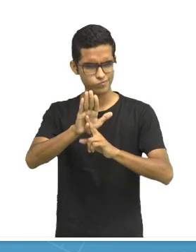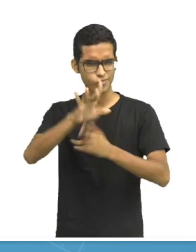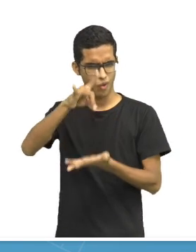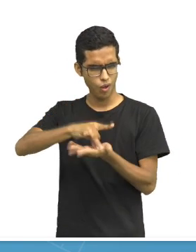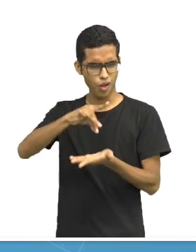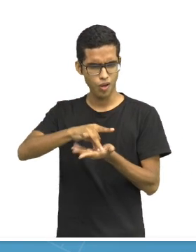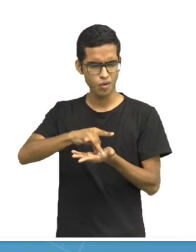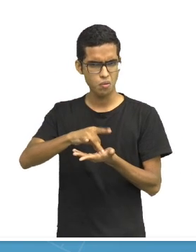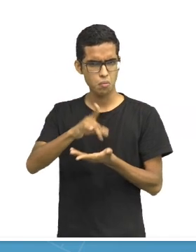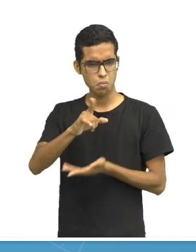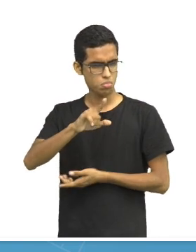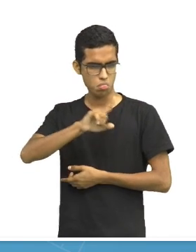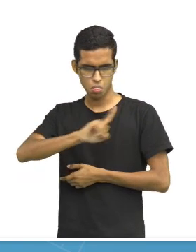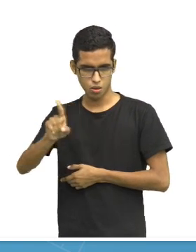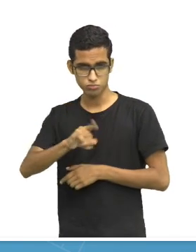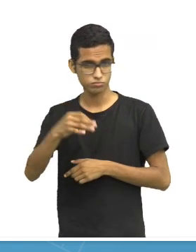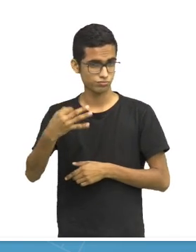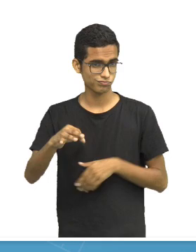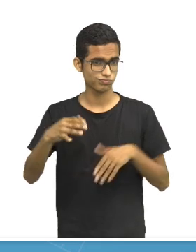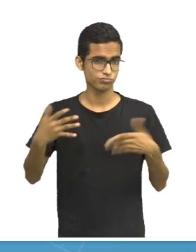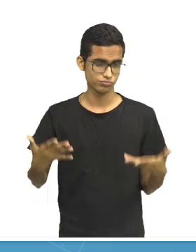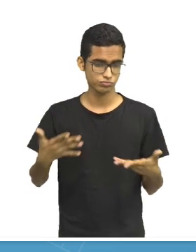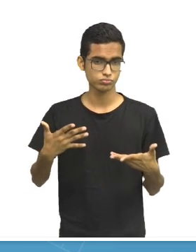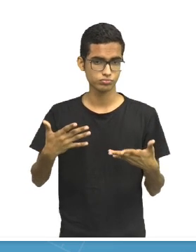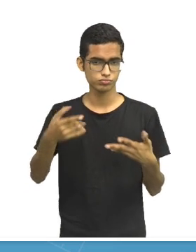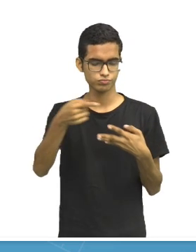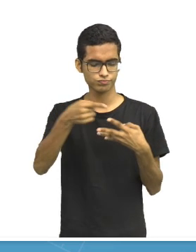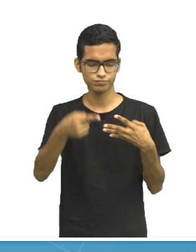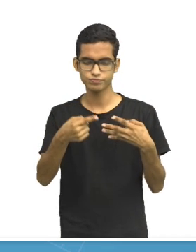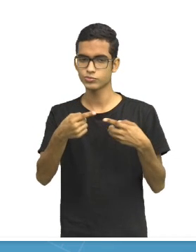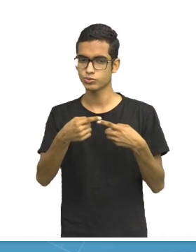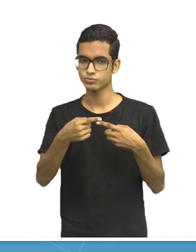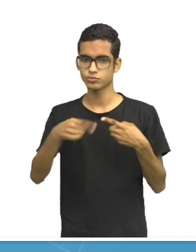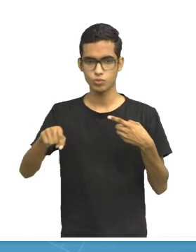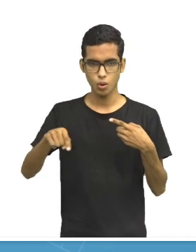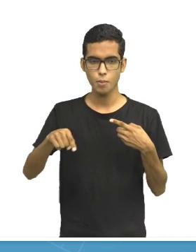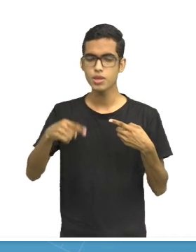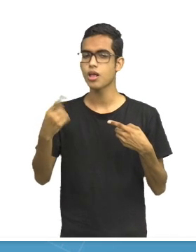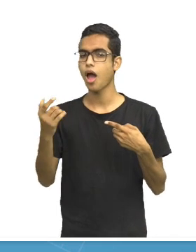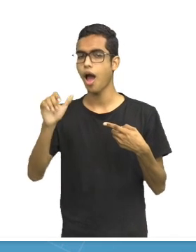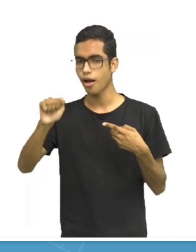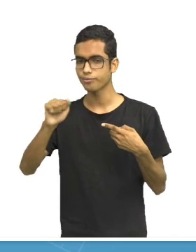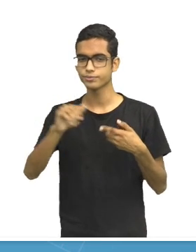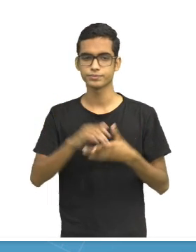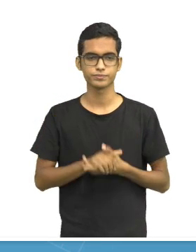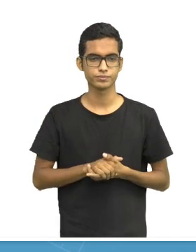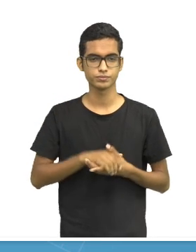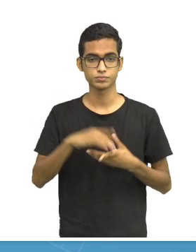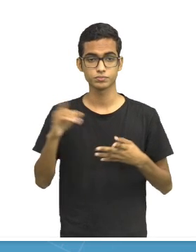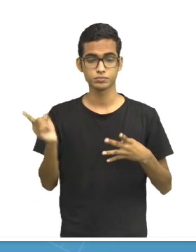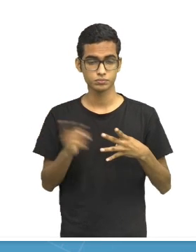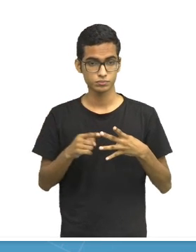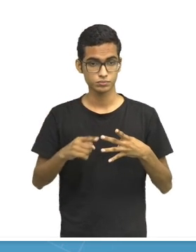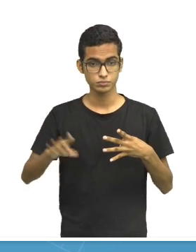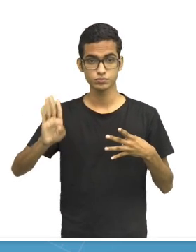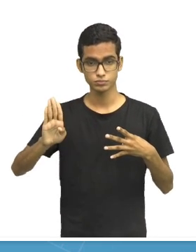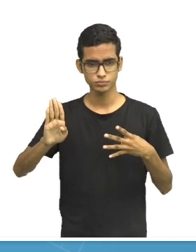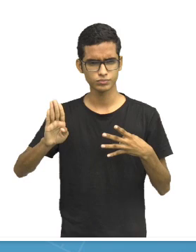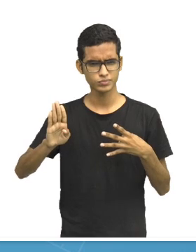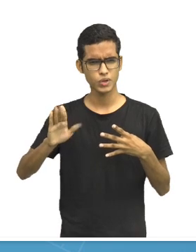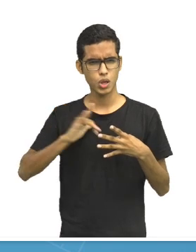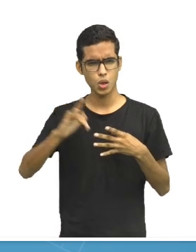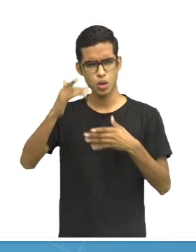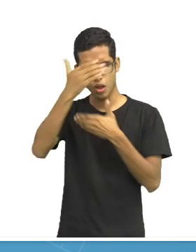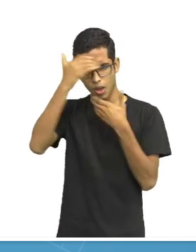realistas? Não, não é isso? Então, essa alternativa a gente pode desconsiderar. B, os cubistas procuravam representar em